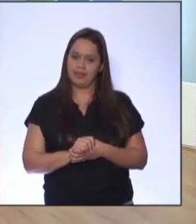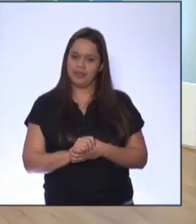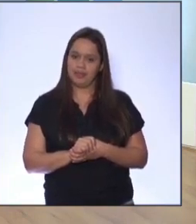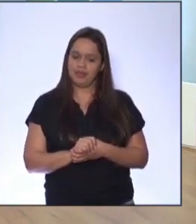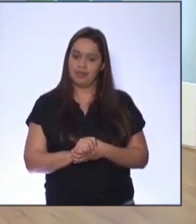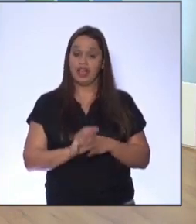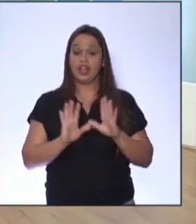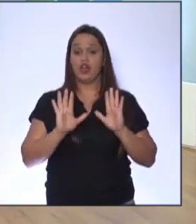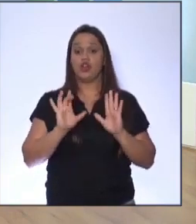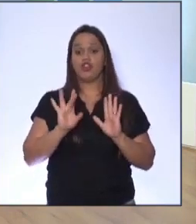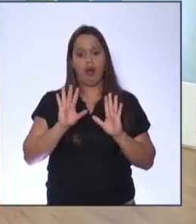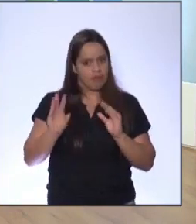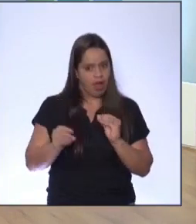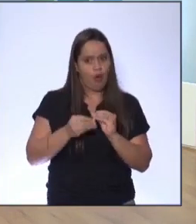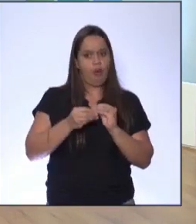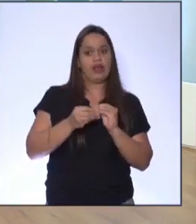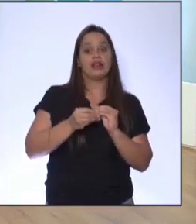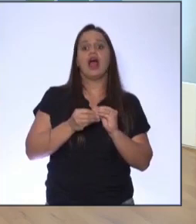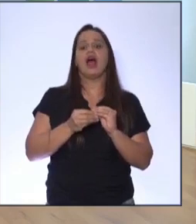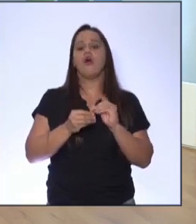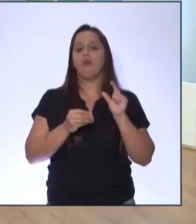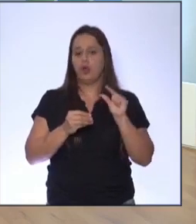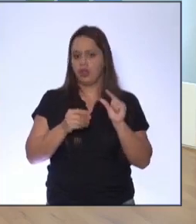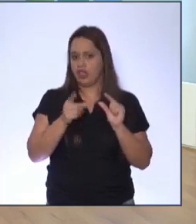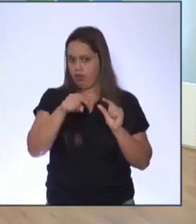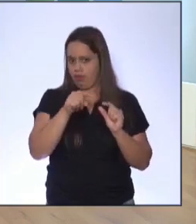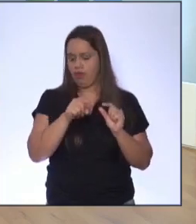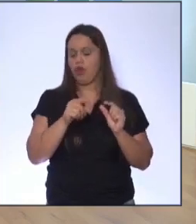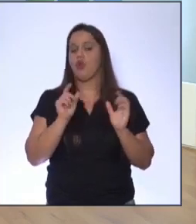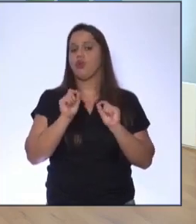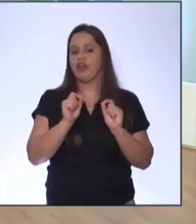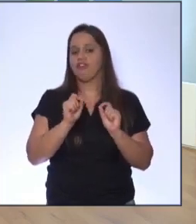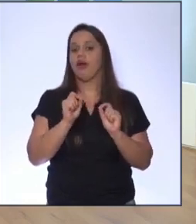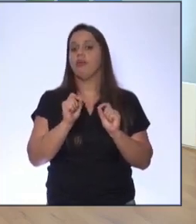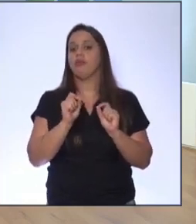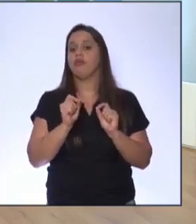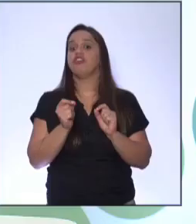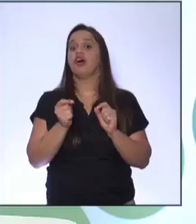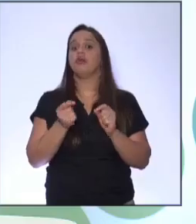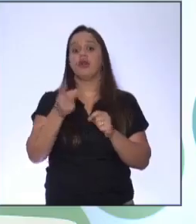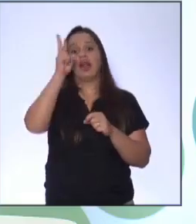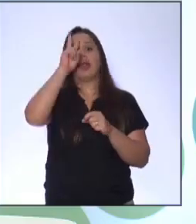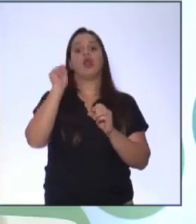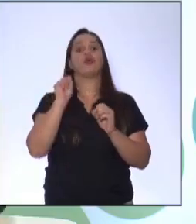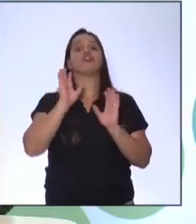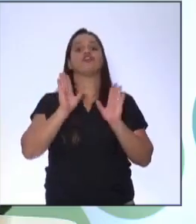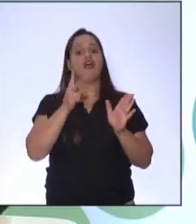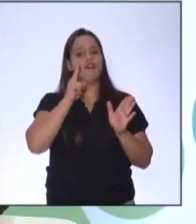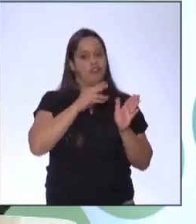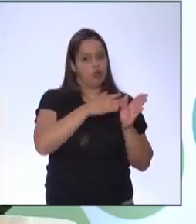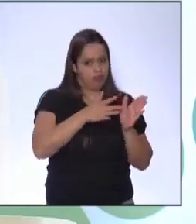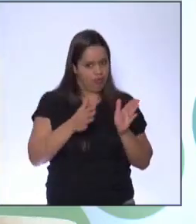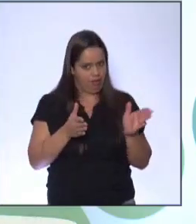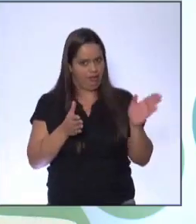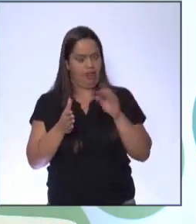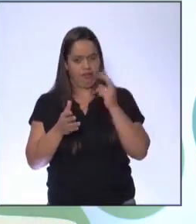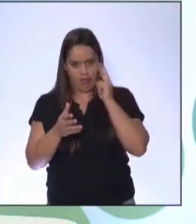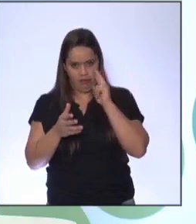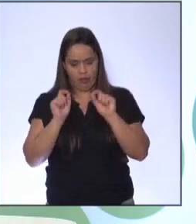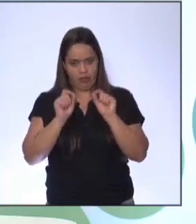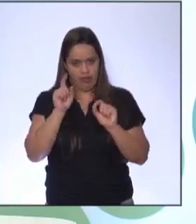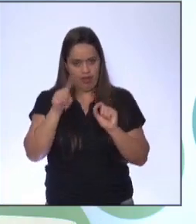Então só para complementar um pouquinho vocês aí, vamos retomar o que a gente viu até agora, né? Então vocês conseguiram,